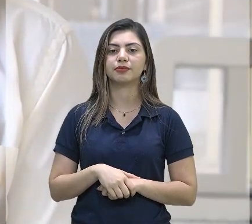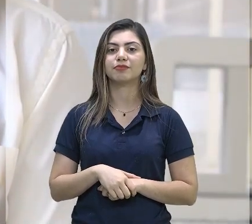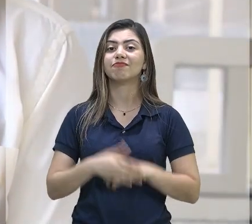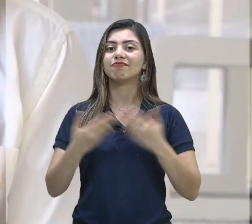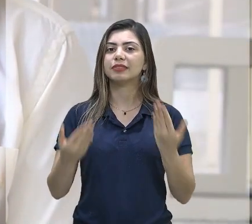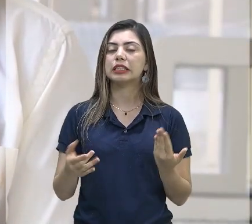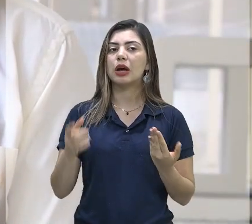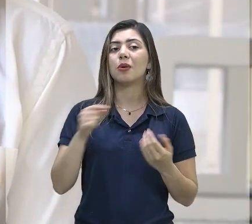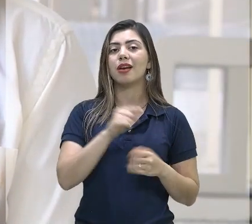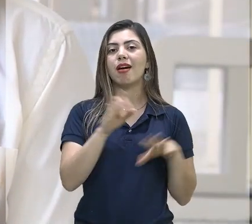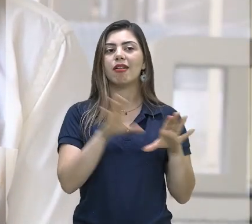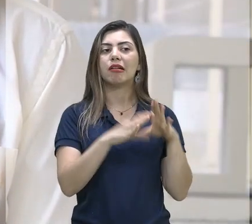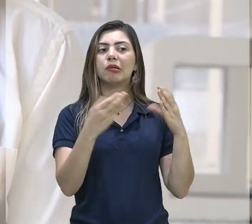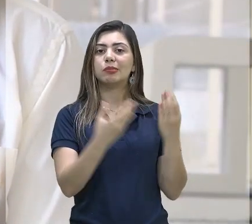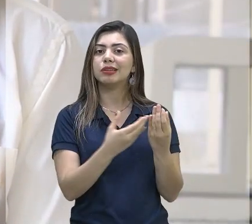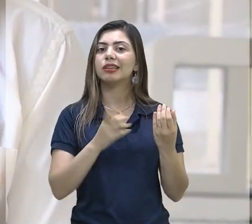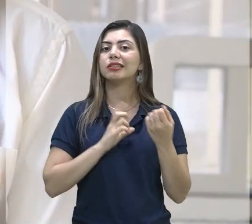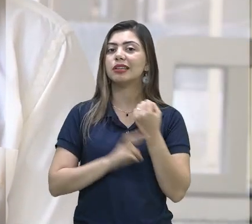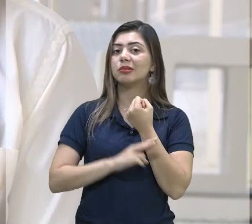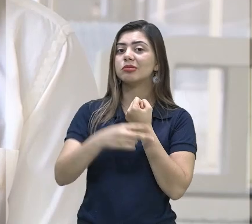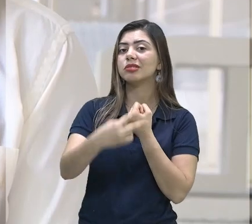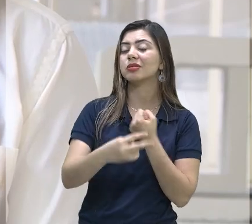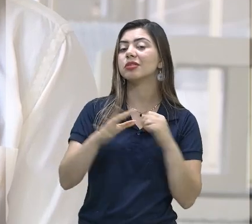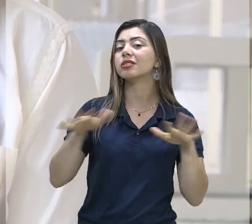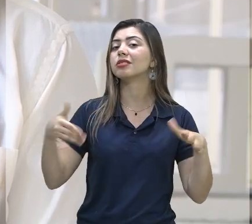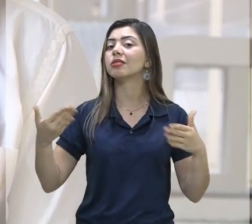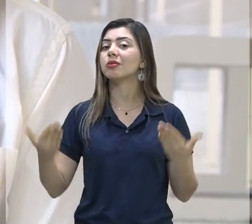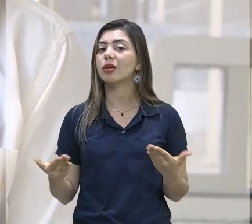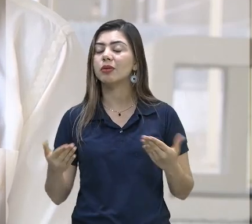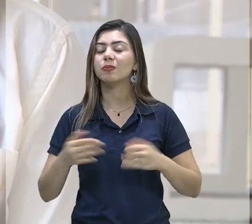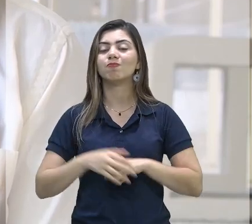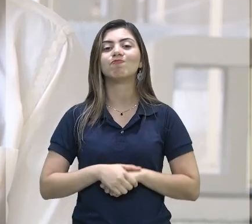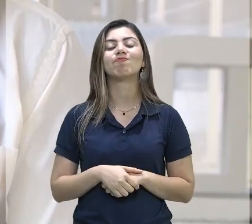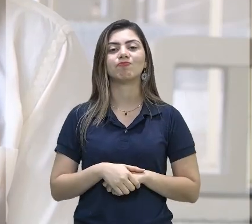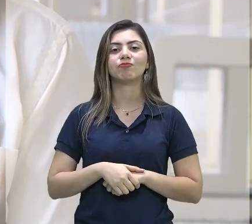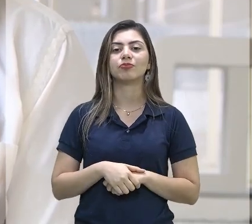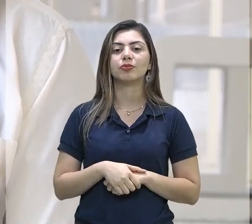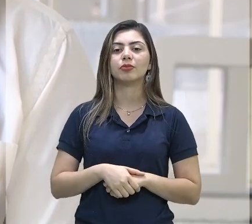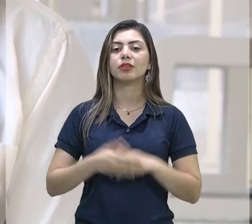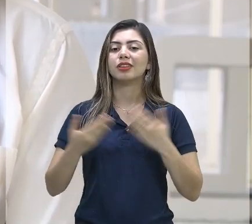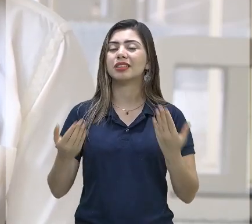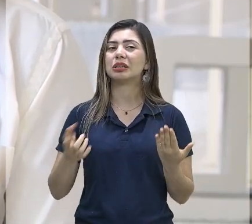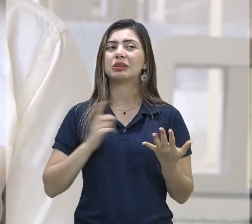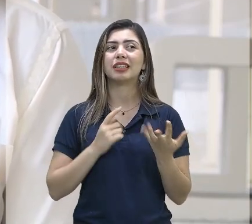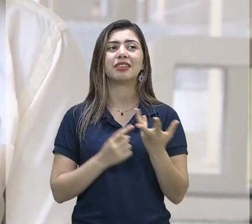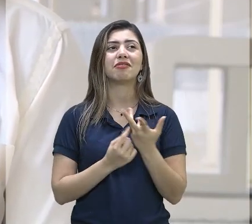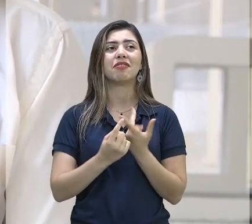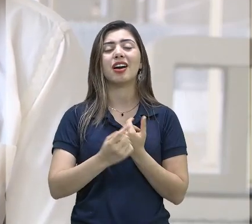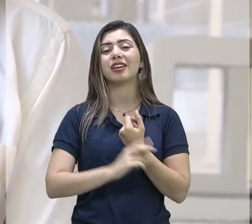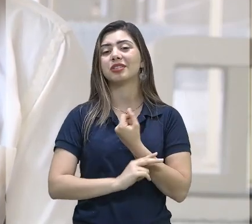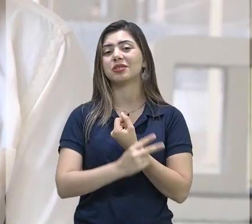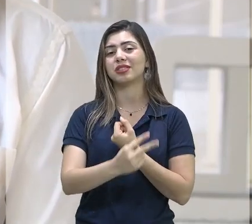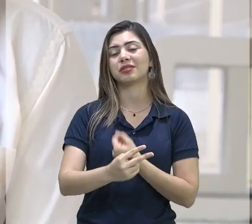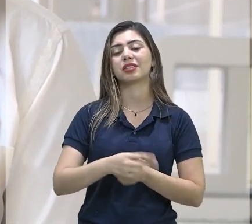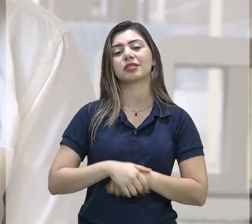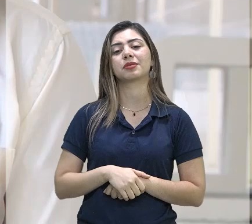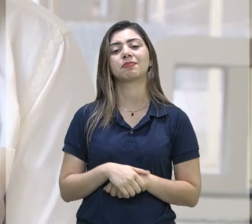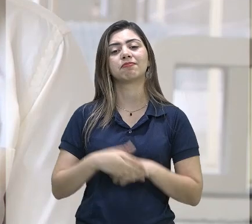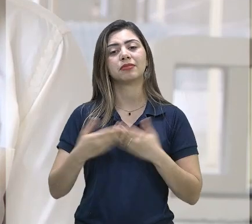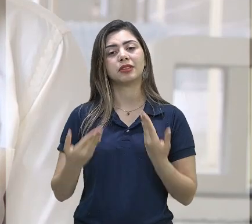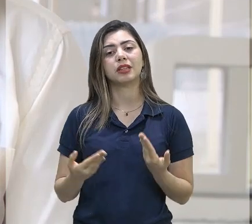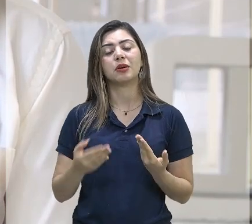As consequências para as populações que moram nas margens desses rios são de várias ordens, inclusive para